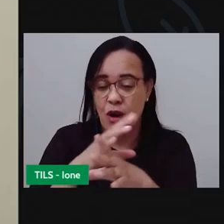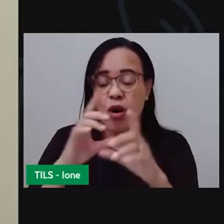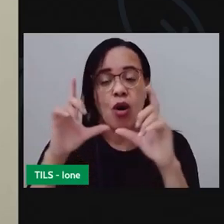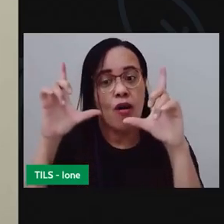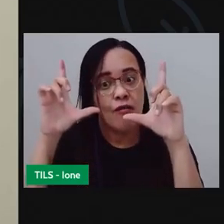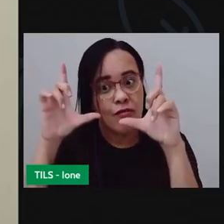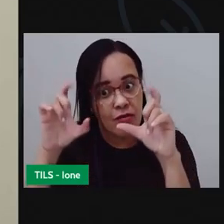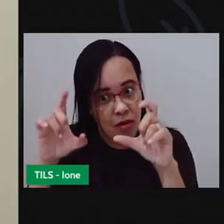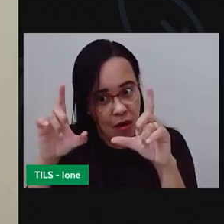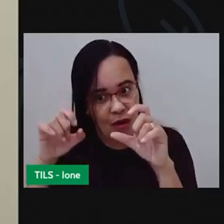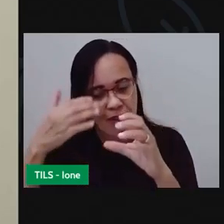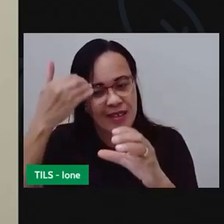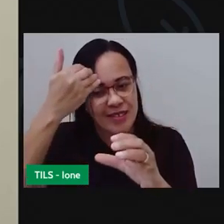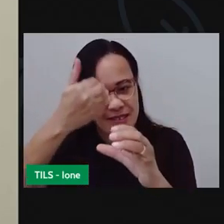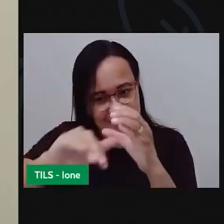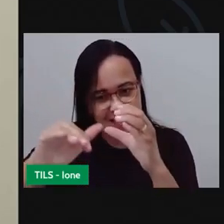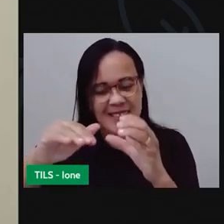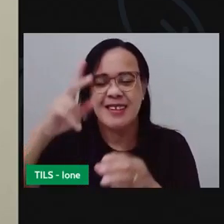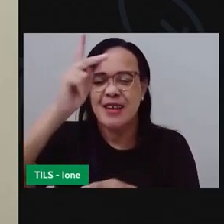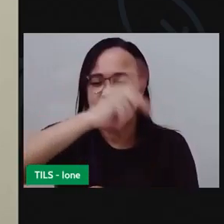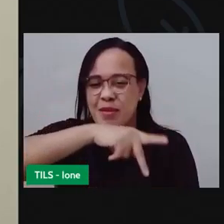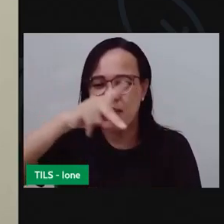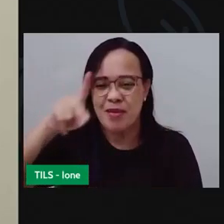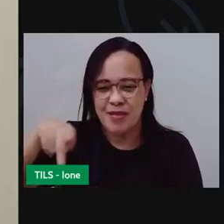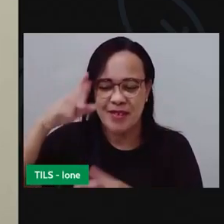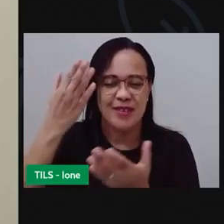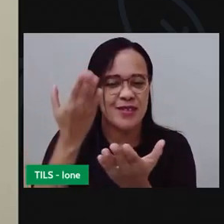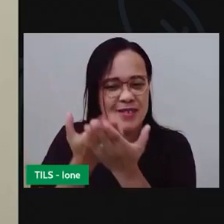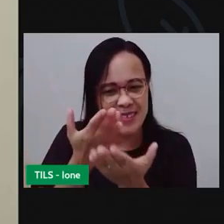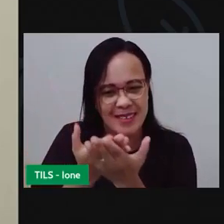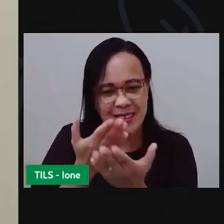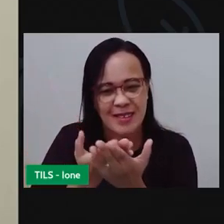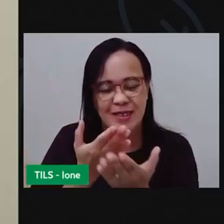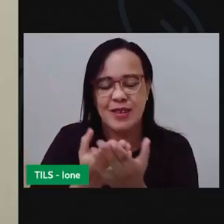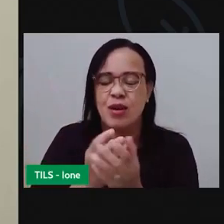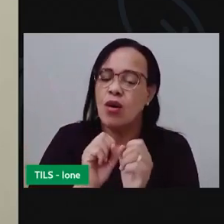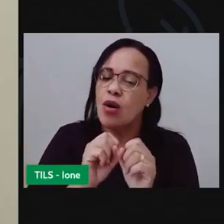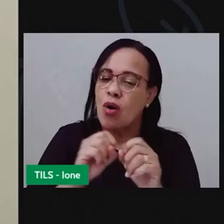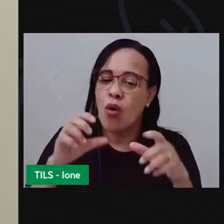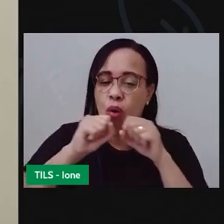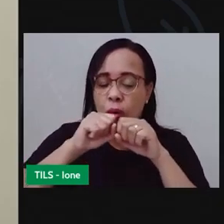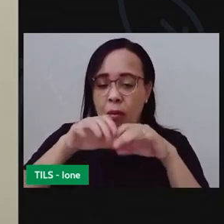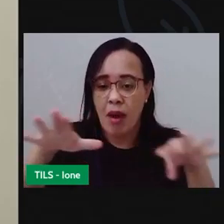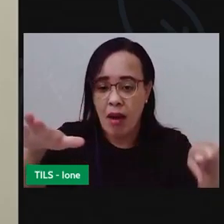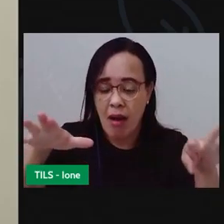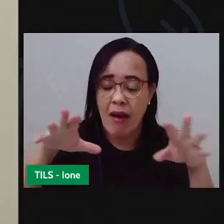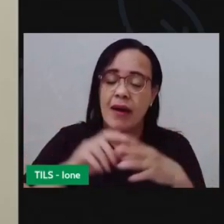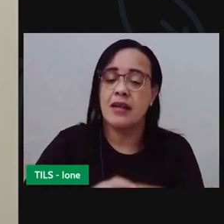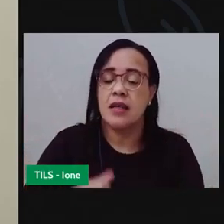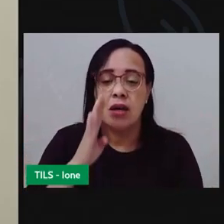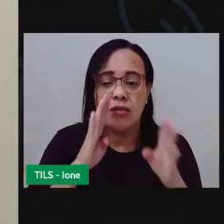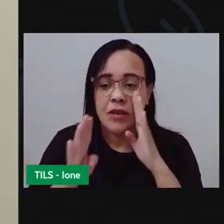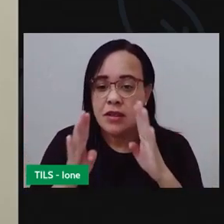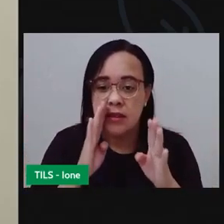foto e enviar para a professora da sua escola ou compartilhar também nas redes sociais, marcando o